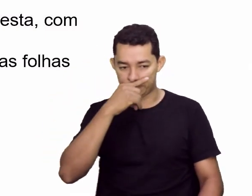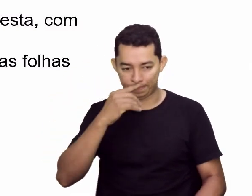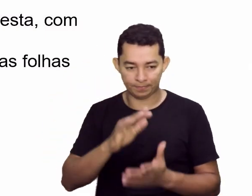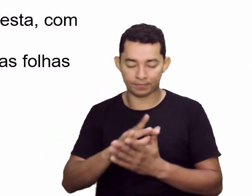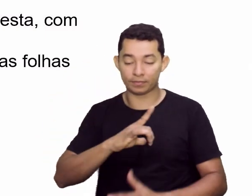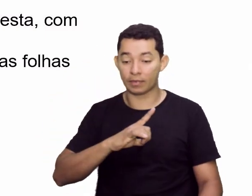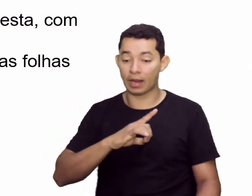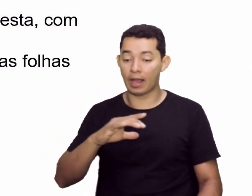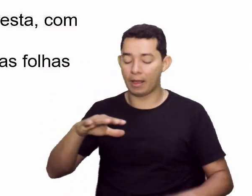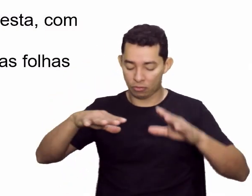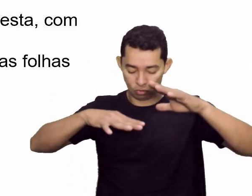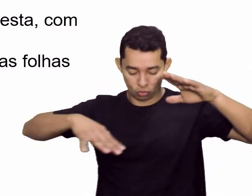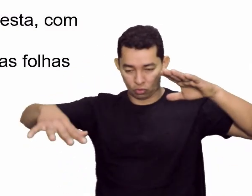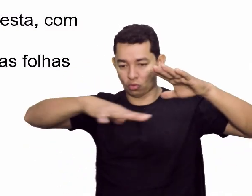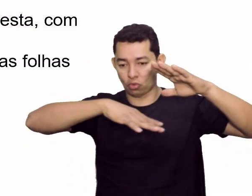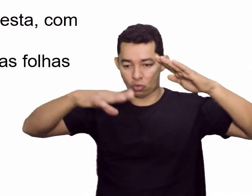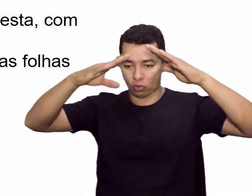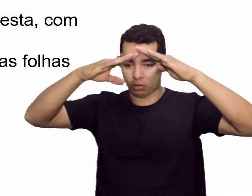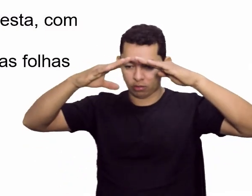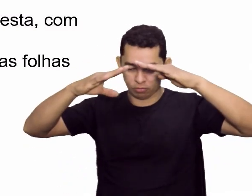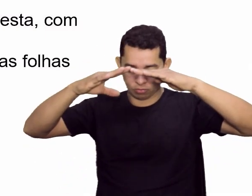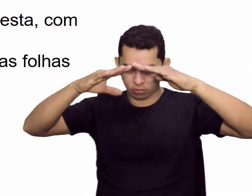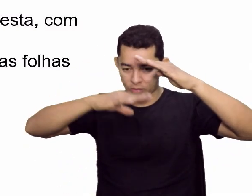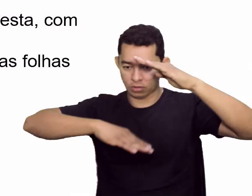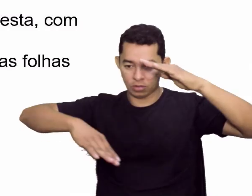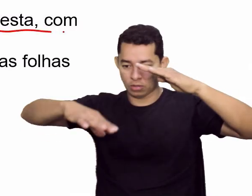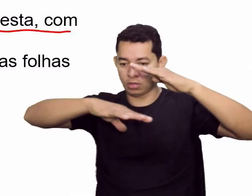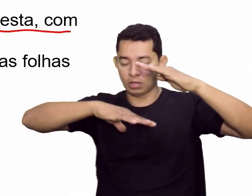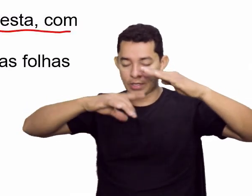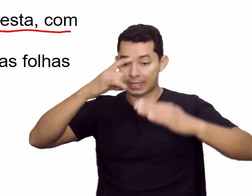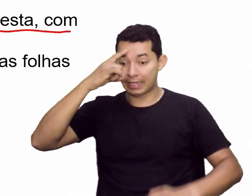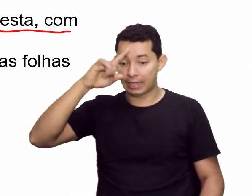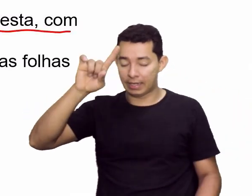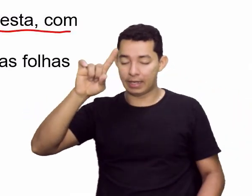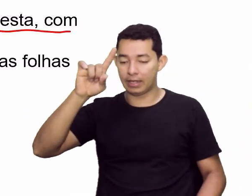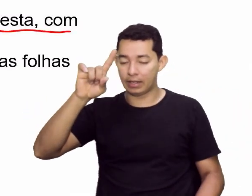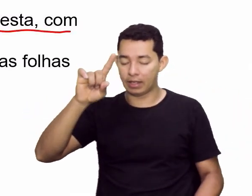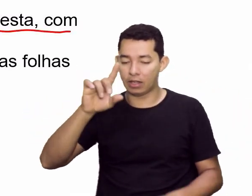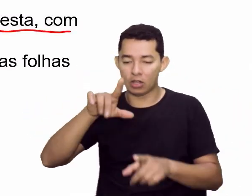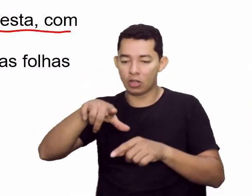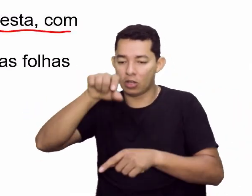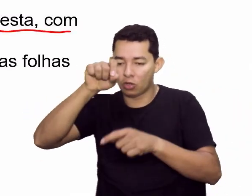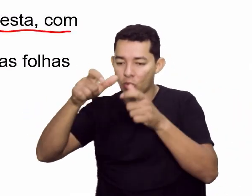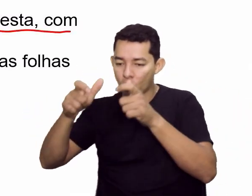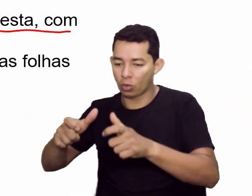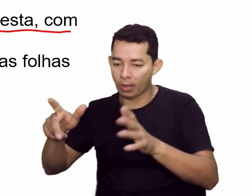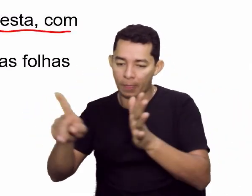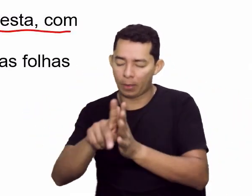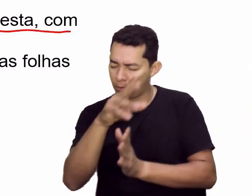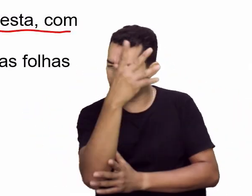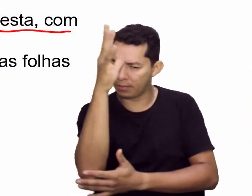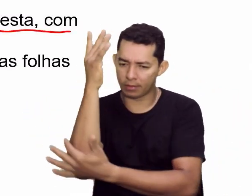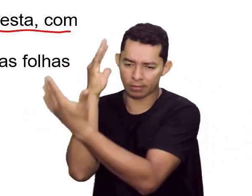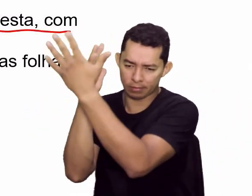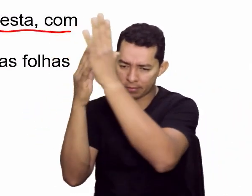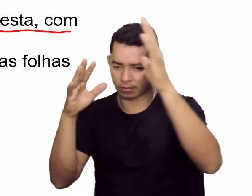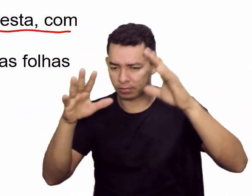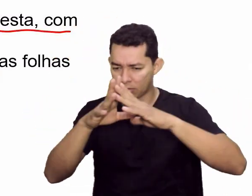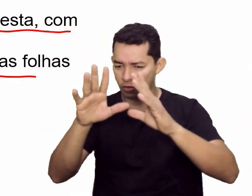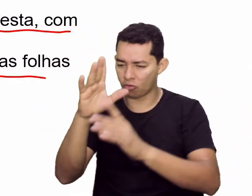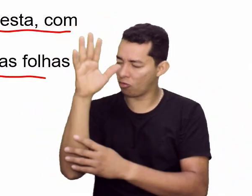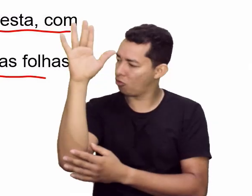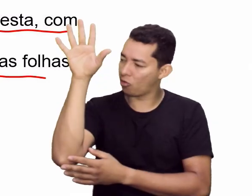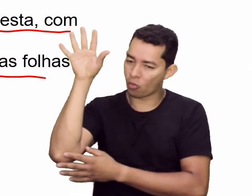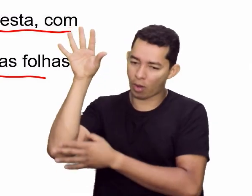a ideia é que façam uma pequena clareira na floresta com uma árvore centenária ao fundo. O som